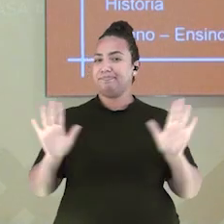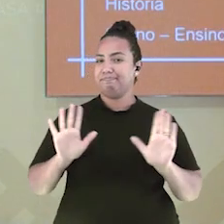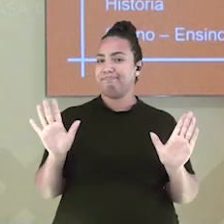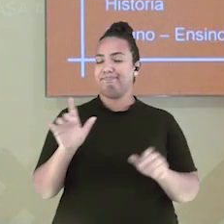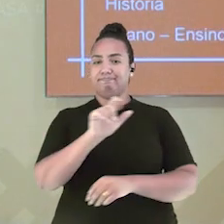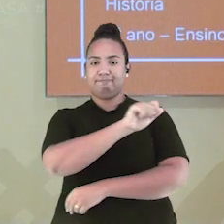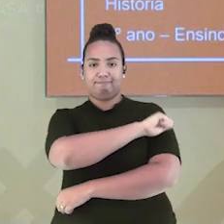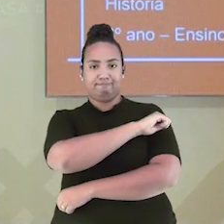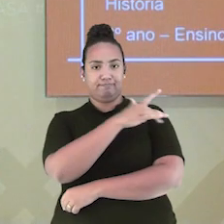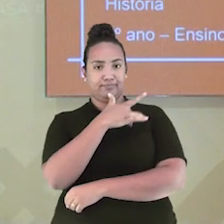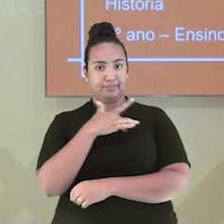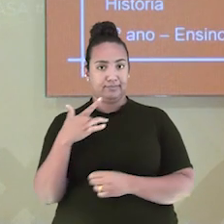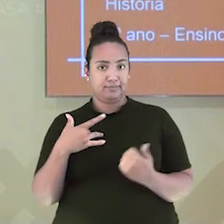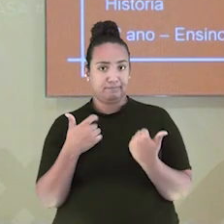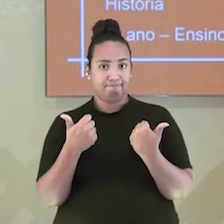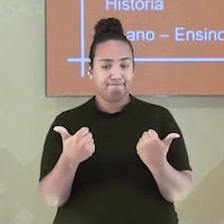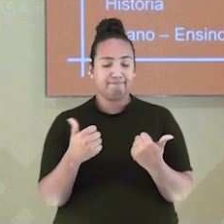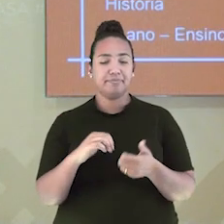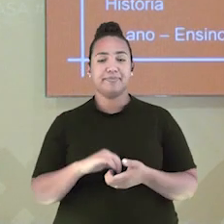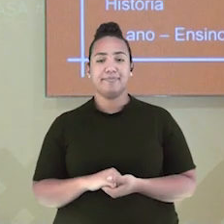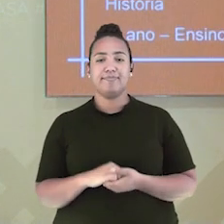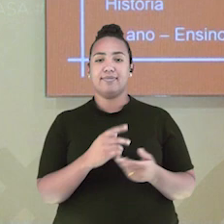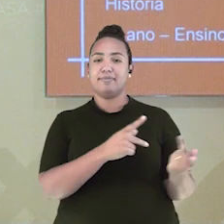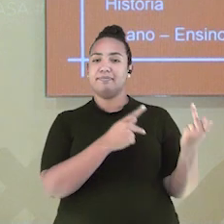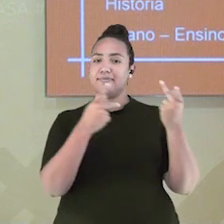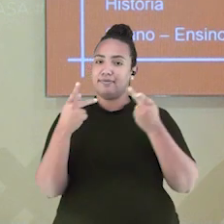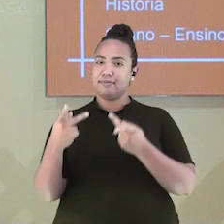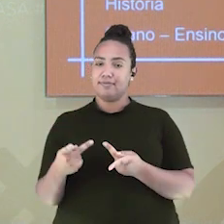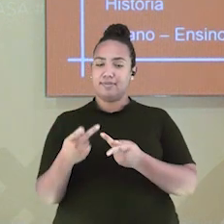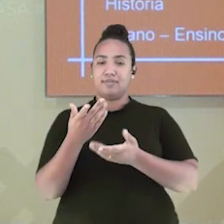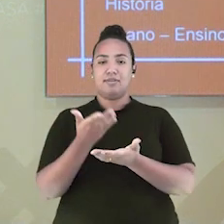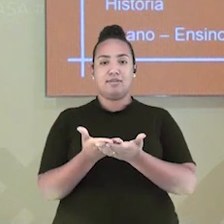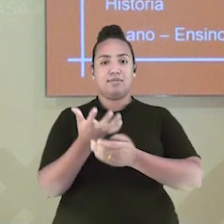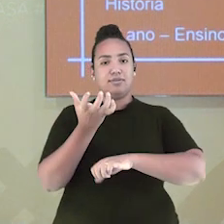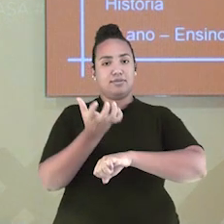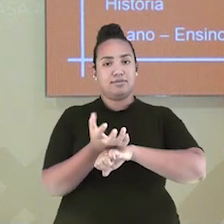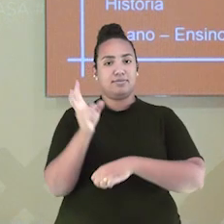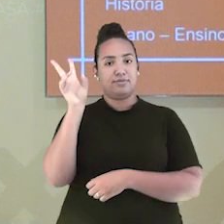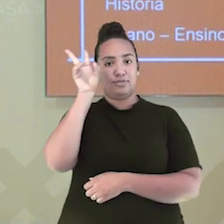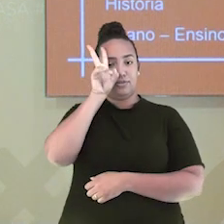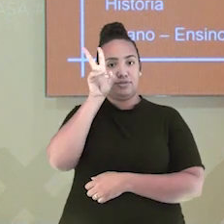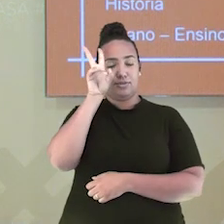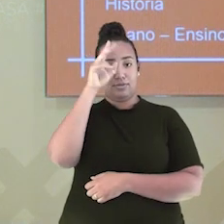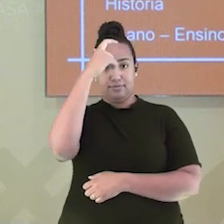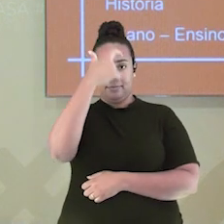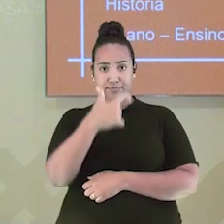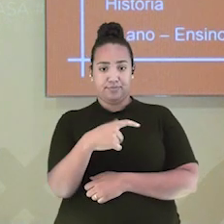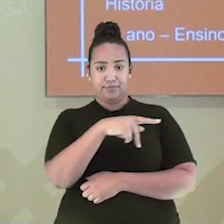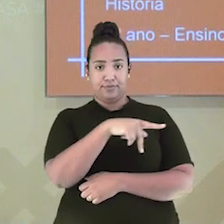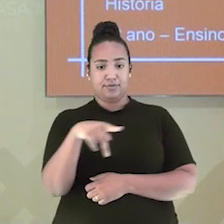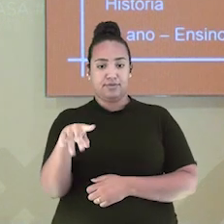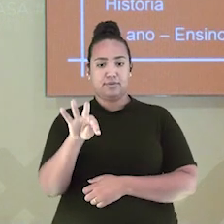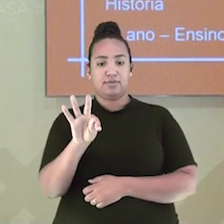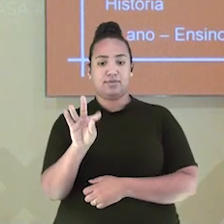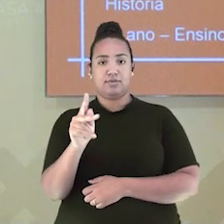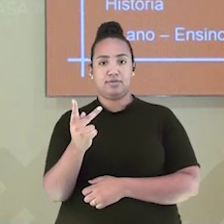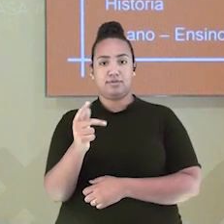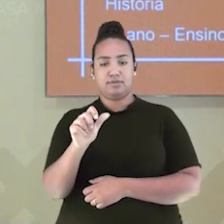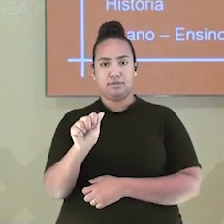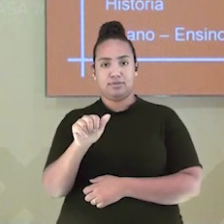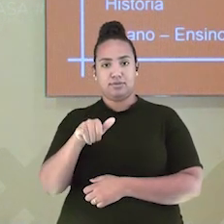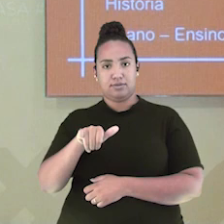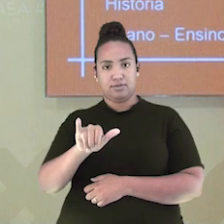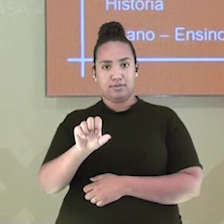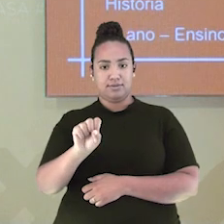estudantes, tudo bem com vocês? Sejam bem-vindos a mais uma aula de História. Eu sou a professora Thaís e vou estar com vocês a partir de